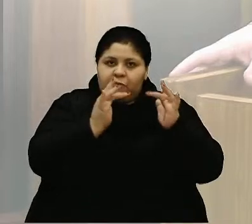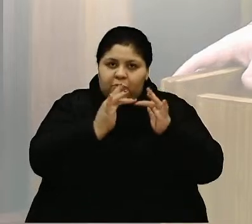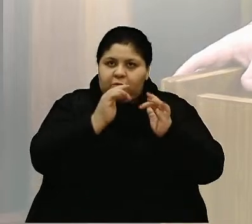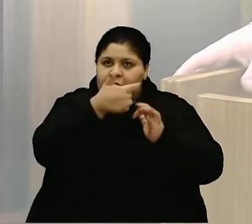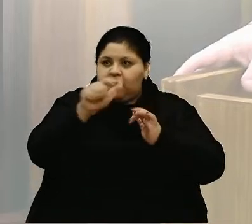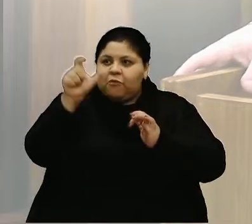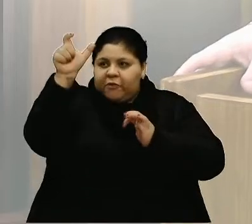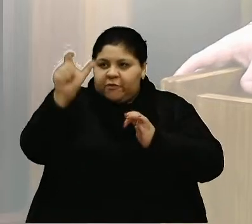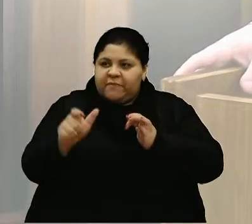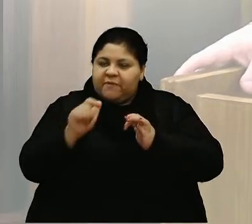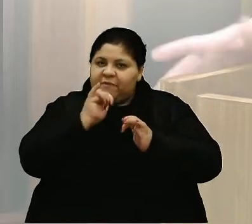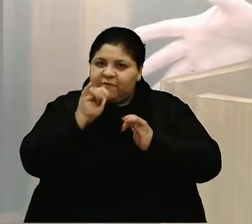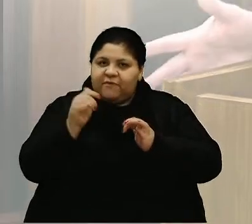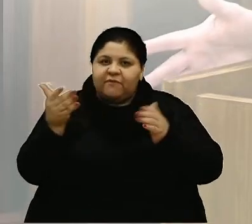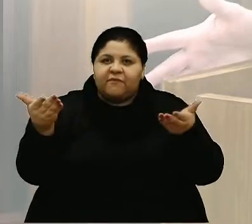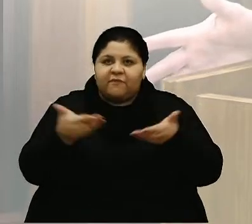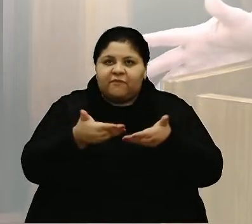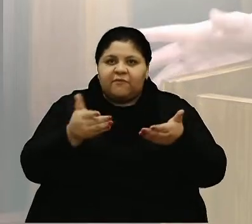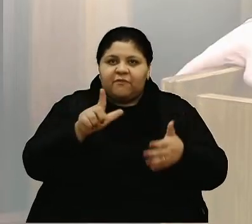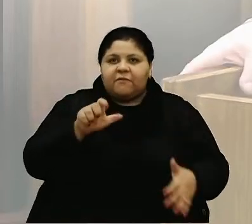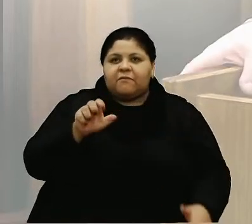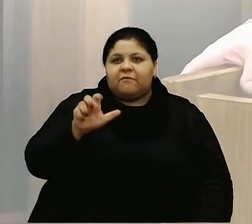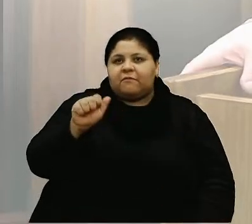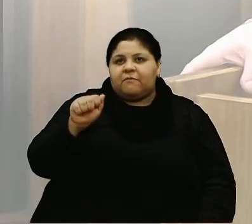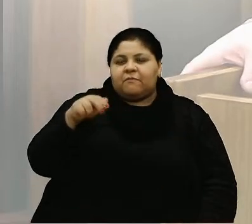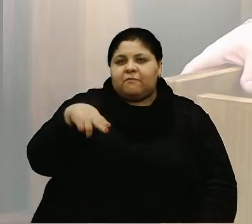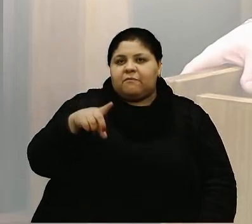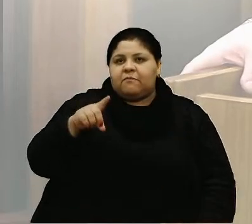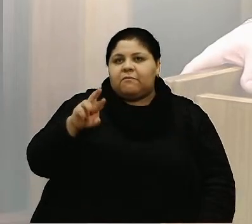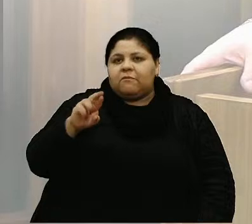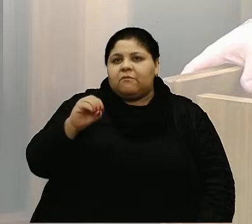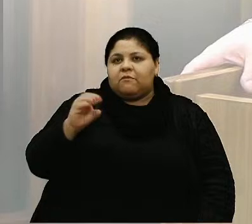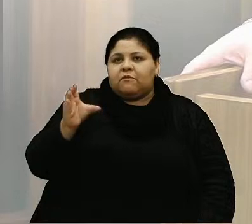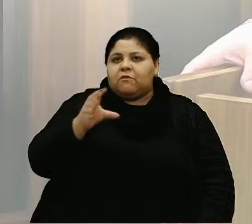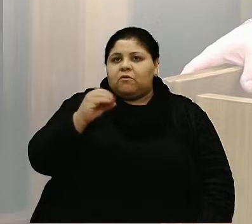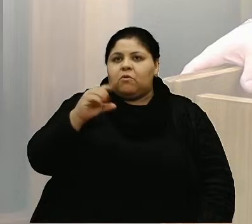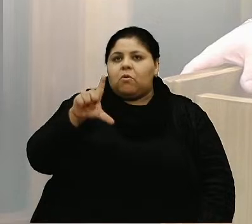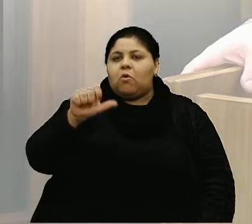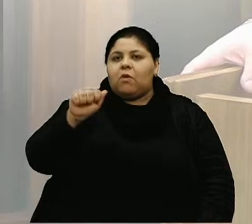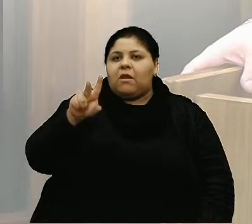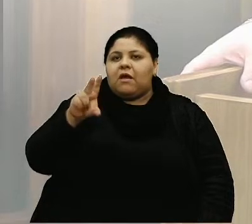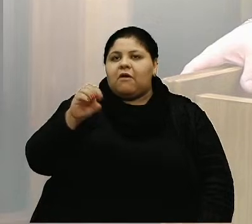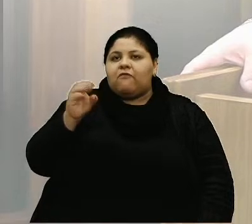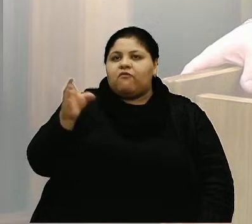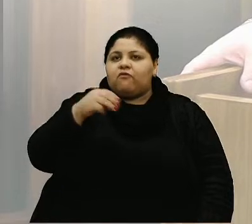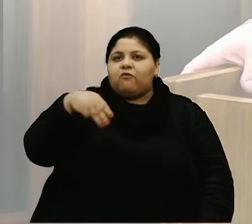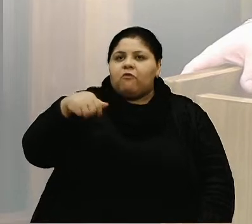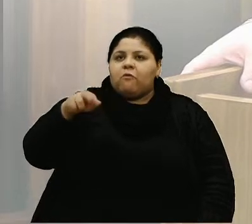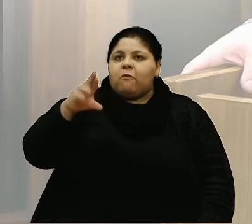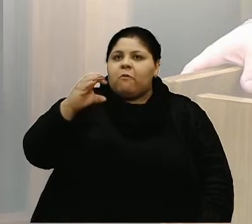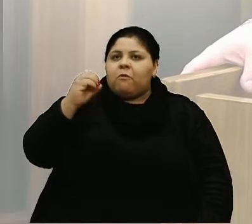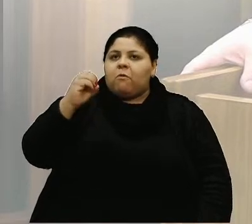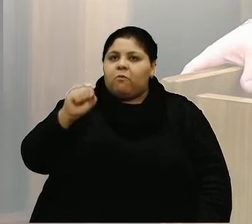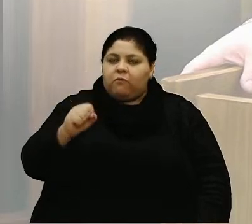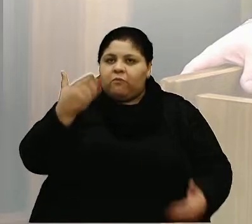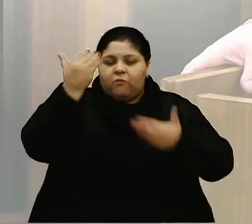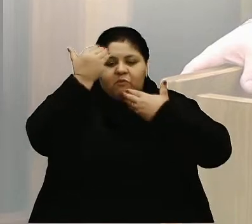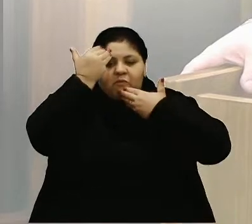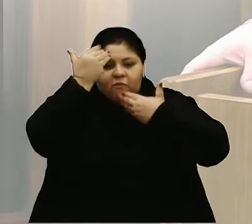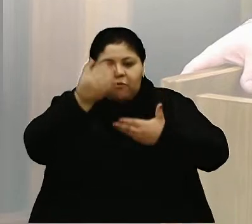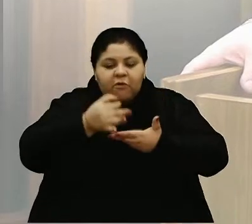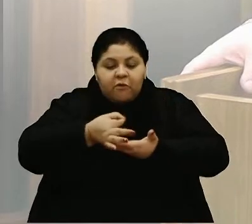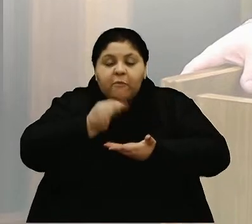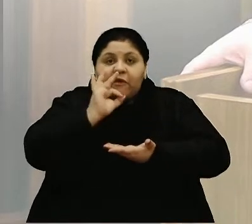eu vou falar agora, que é o Leandro, o Olavo e o Marcos. Muito obrigado pelos vários cafés que vocês